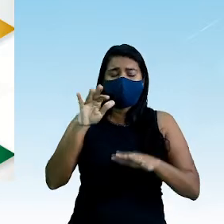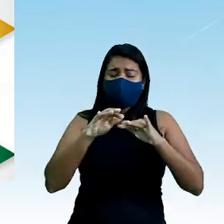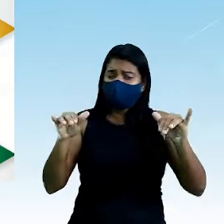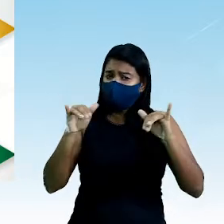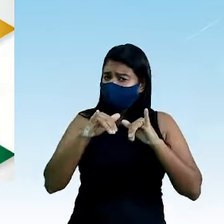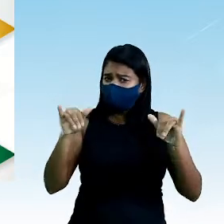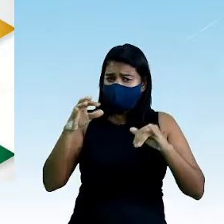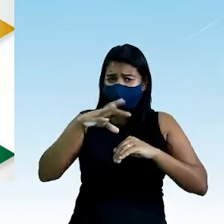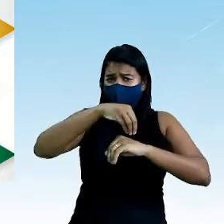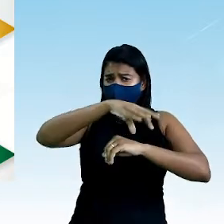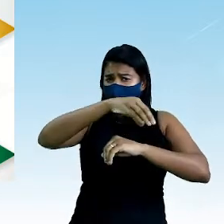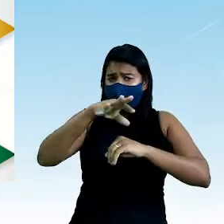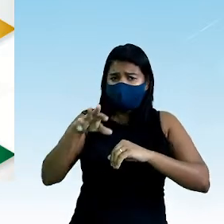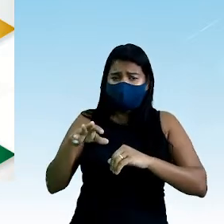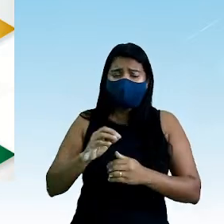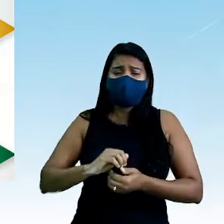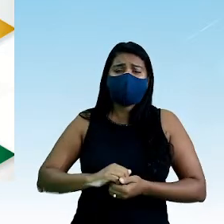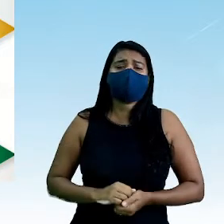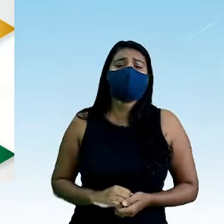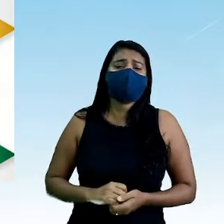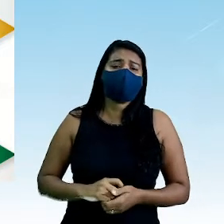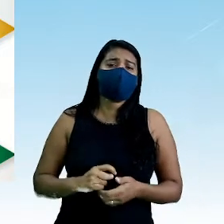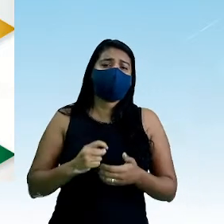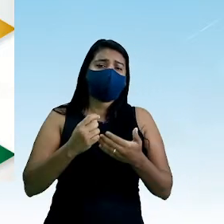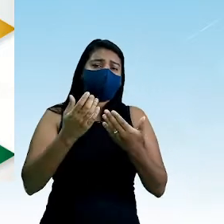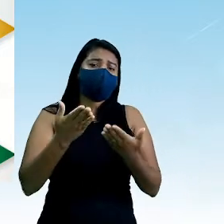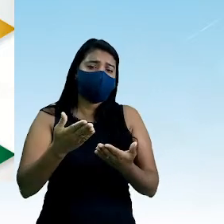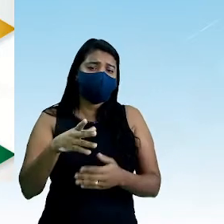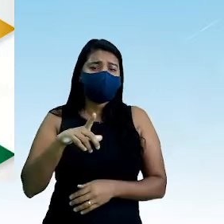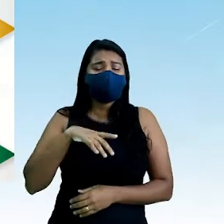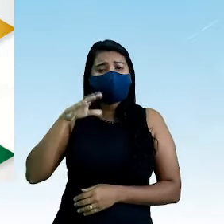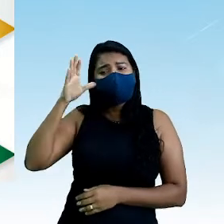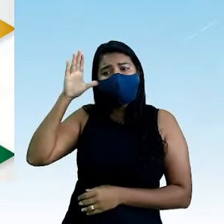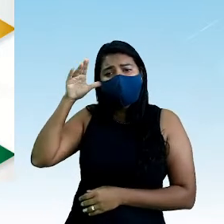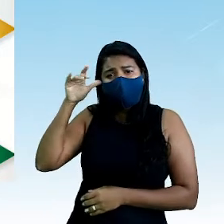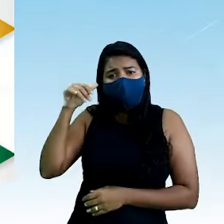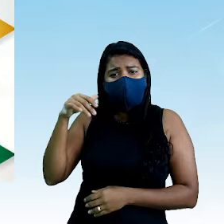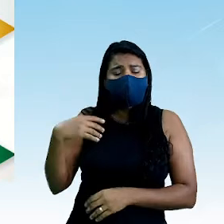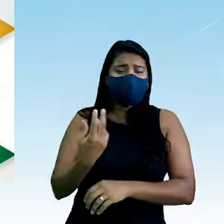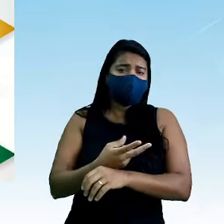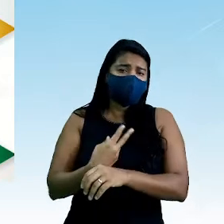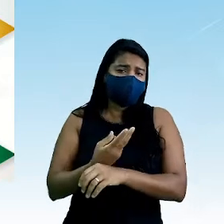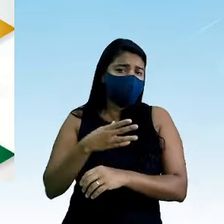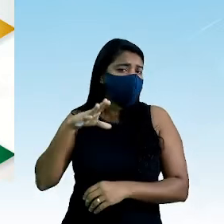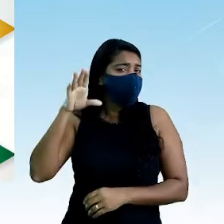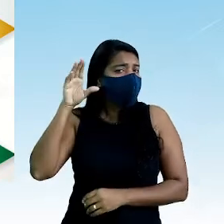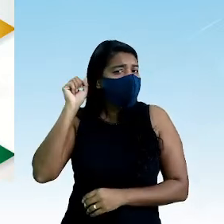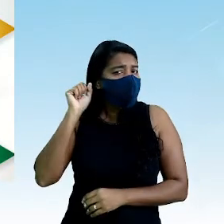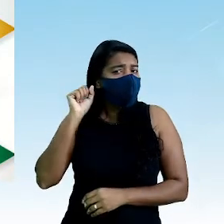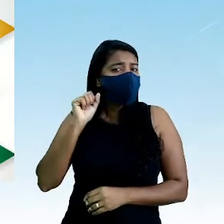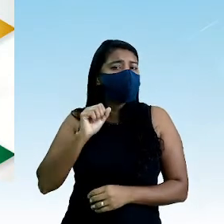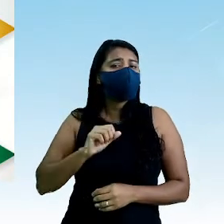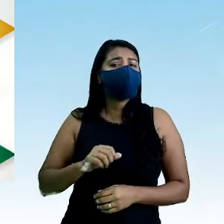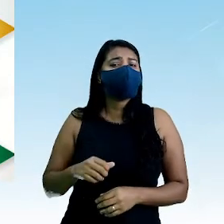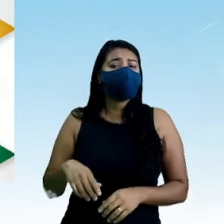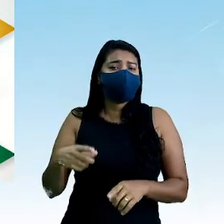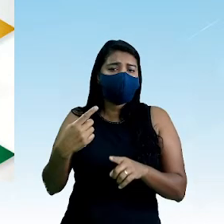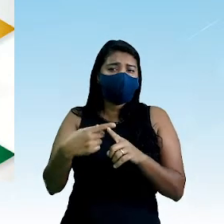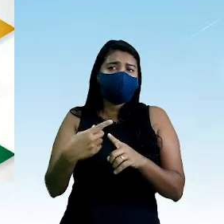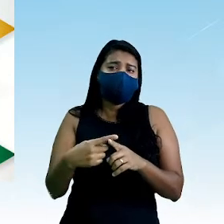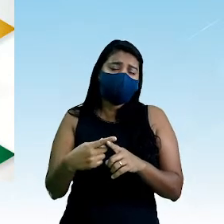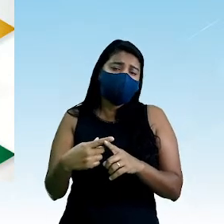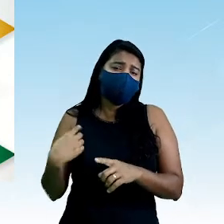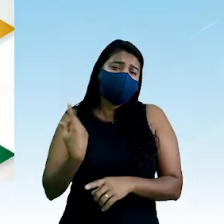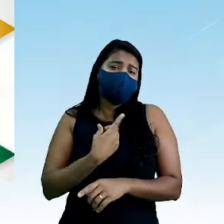ficou bastante interessante. Então, vocês que tiverem curiosidade, procurem mais um pouquinho, escutem, porque é um grande ritmo para o